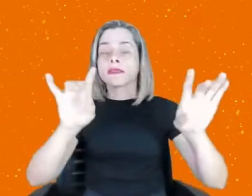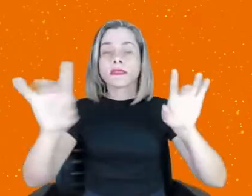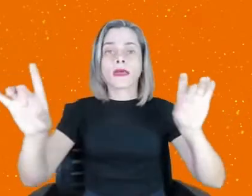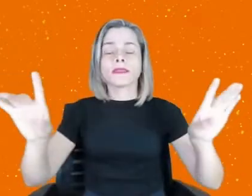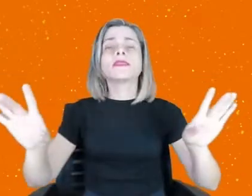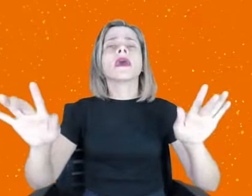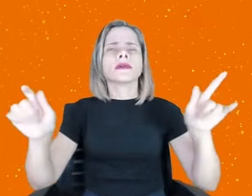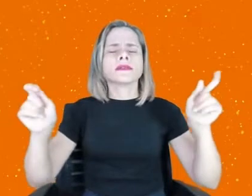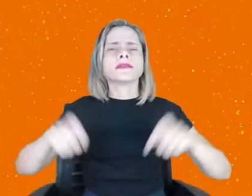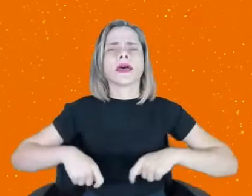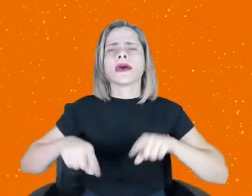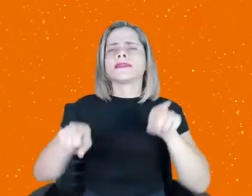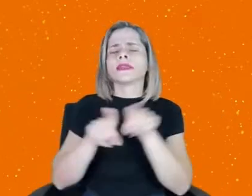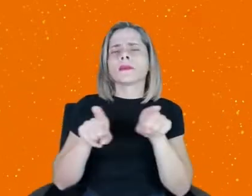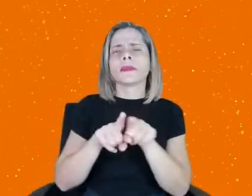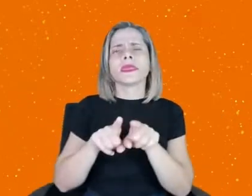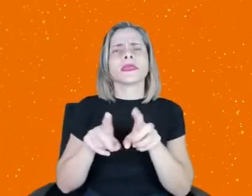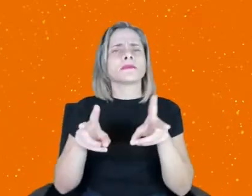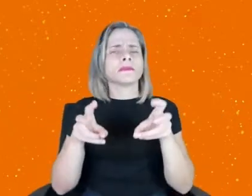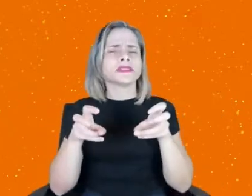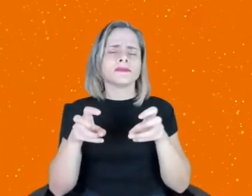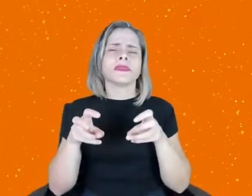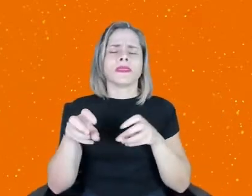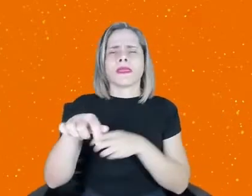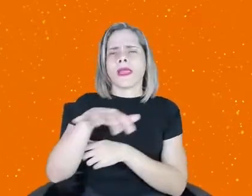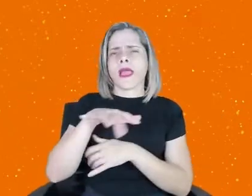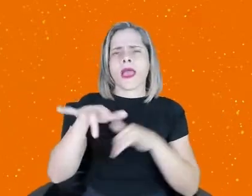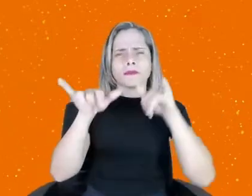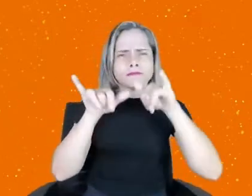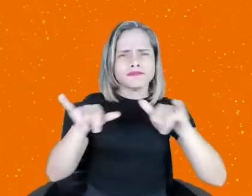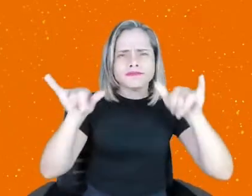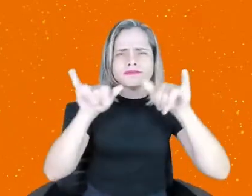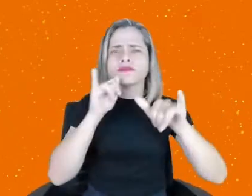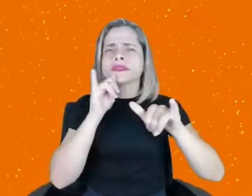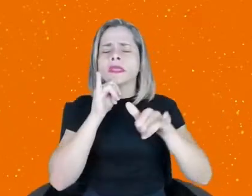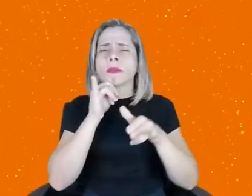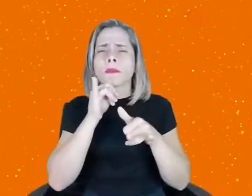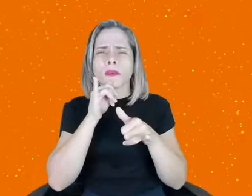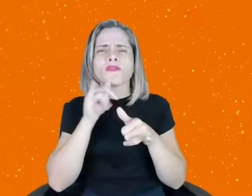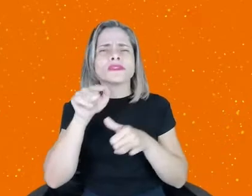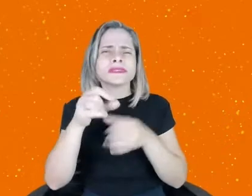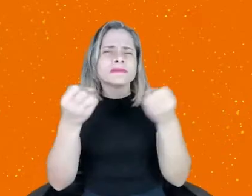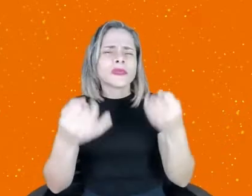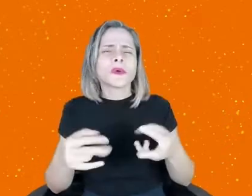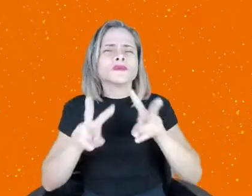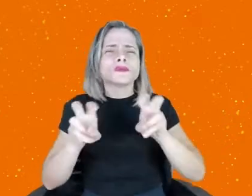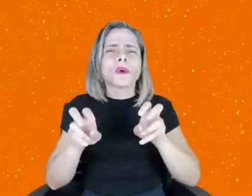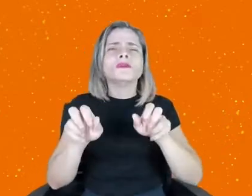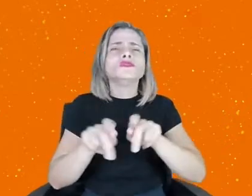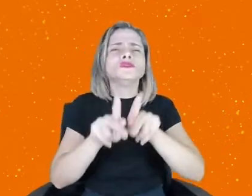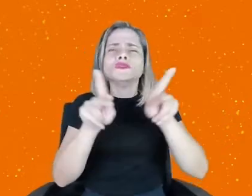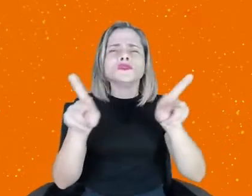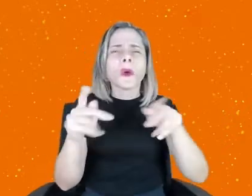marketing por exemplo né você até citou empresas the shoppers né entrando nesse nesse aspecto